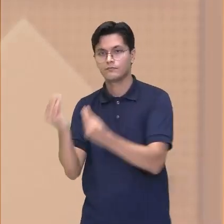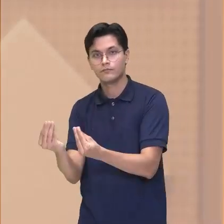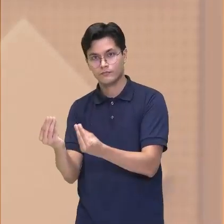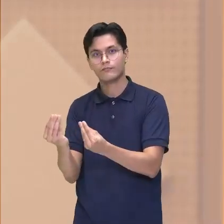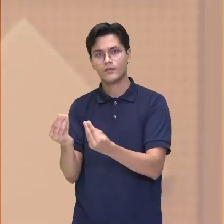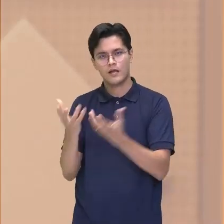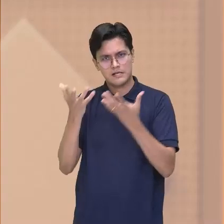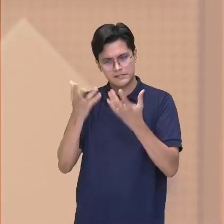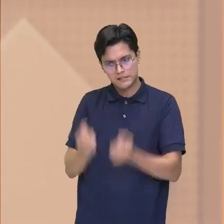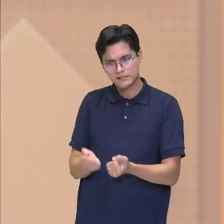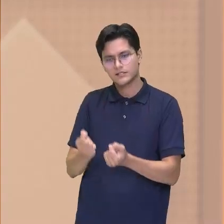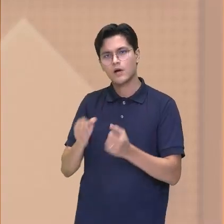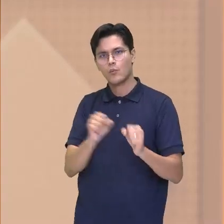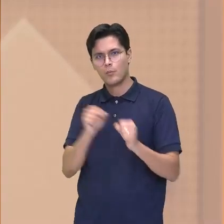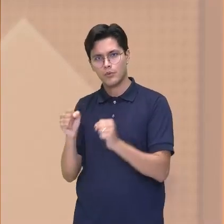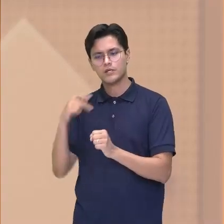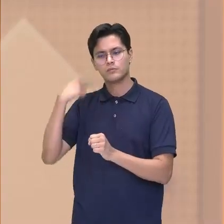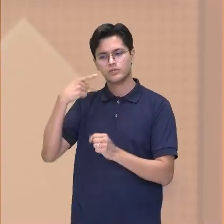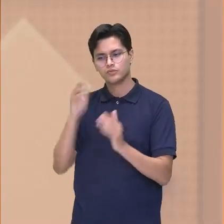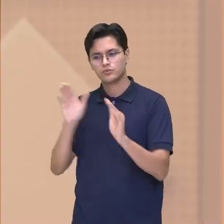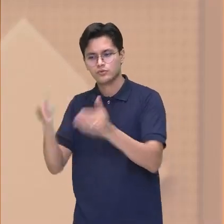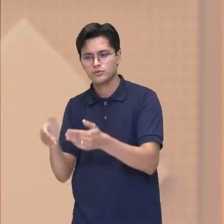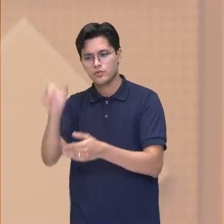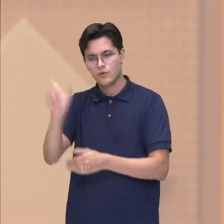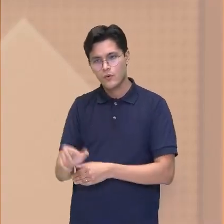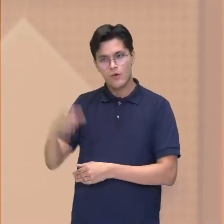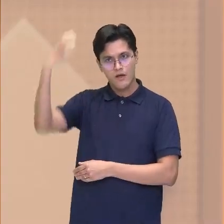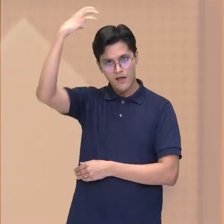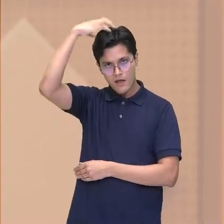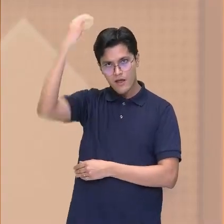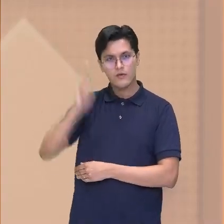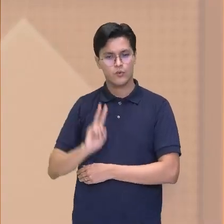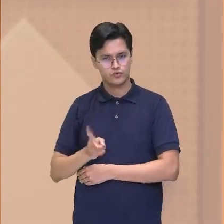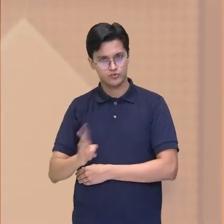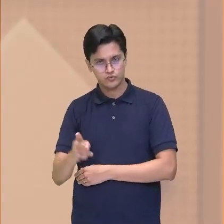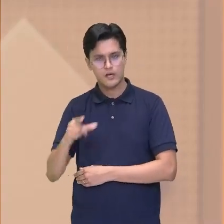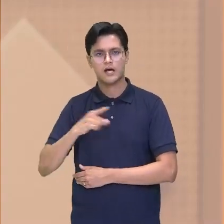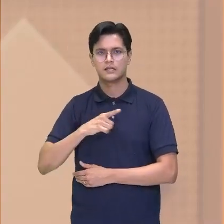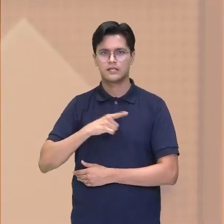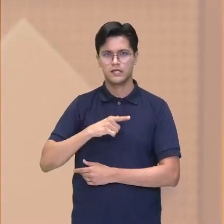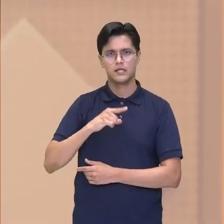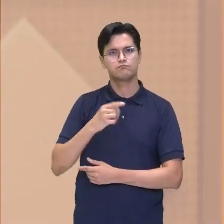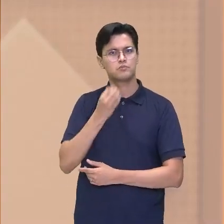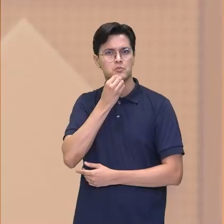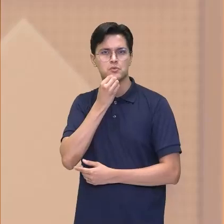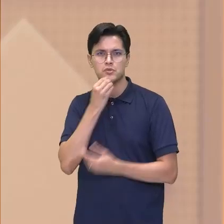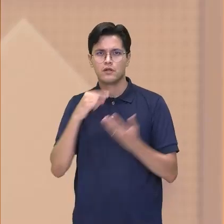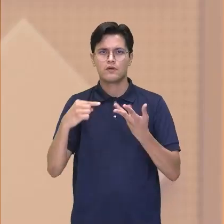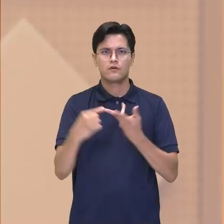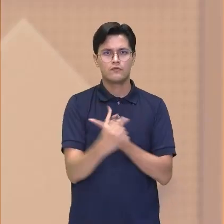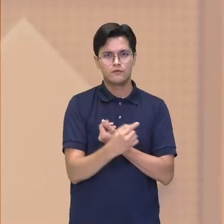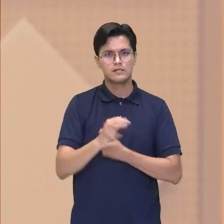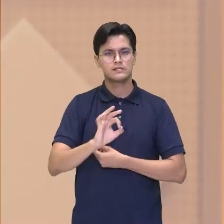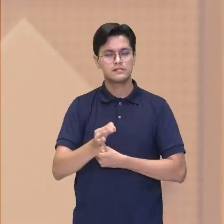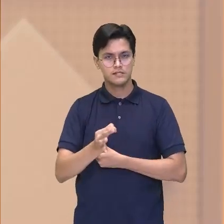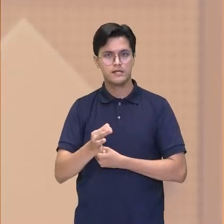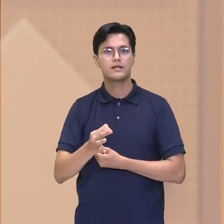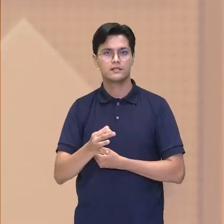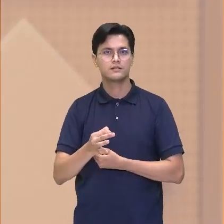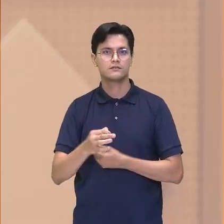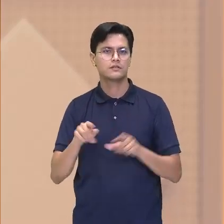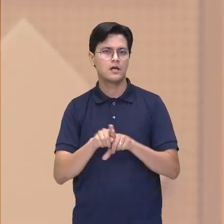centralização para manter os seus privilégios, para dar continuidade ali às suas terras, para